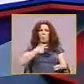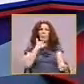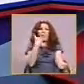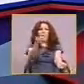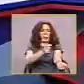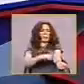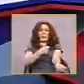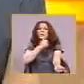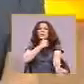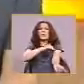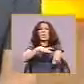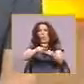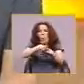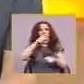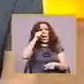o...